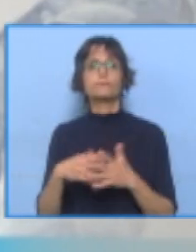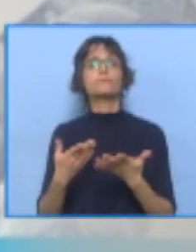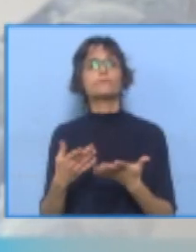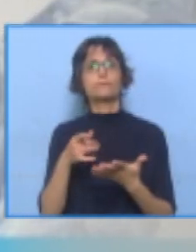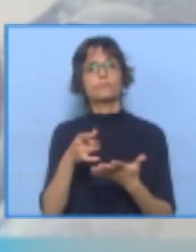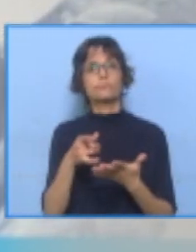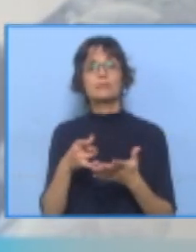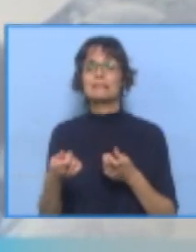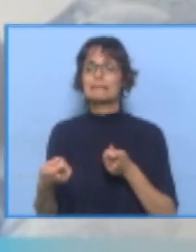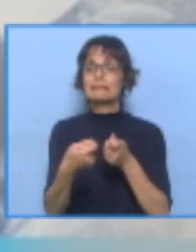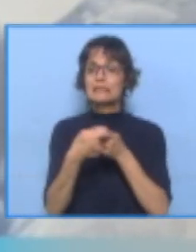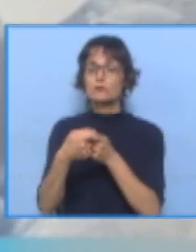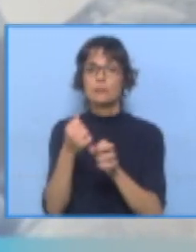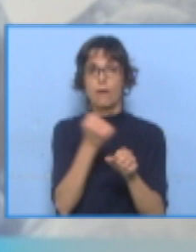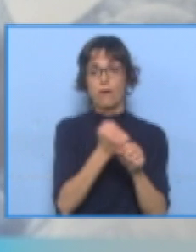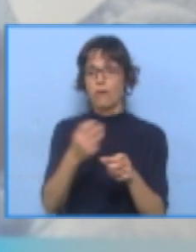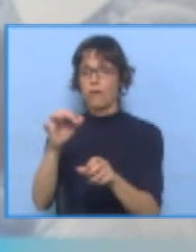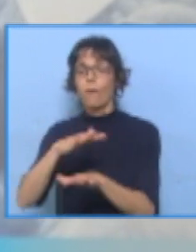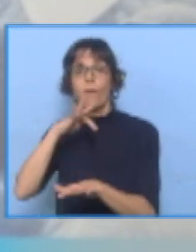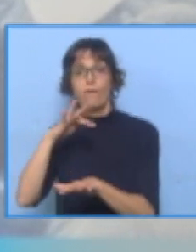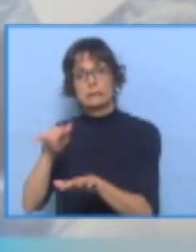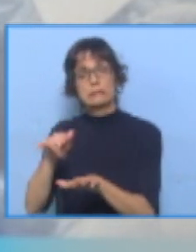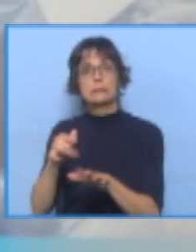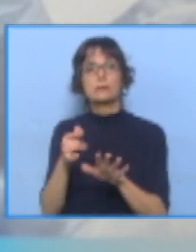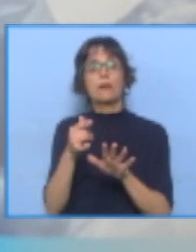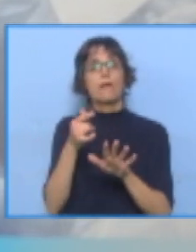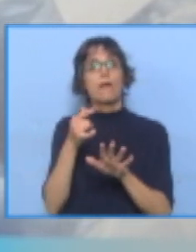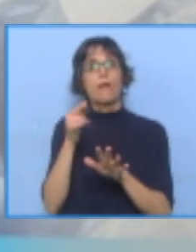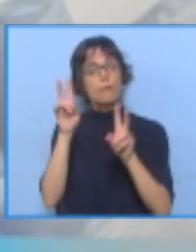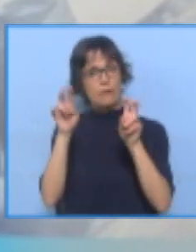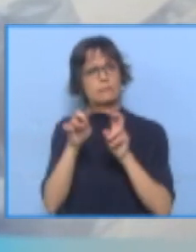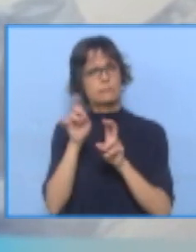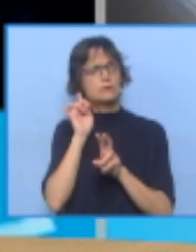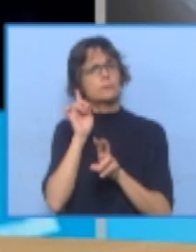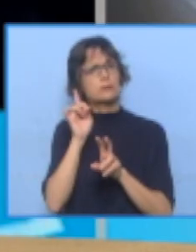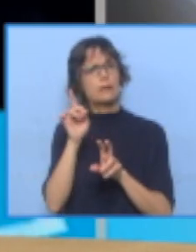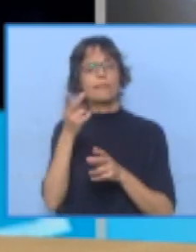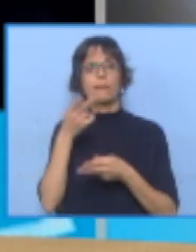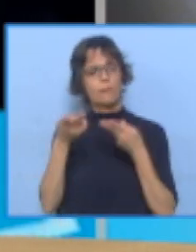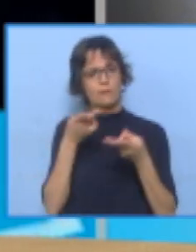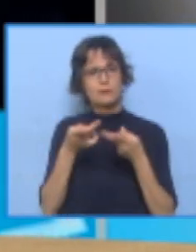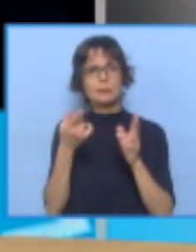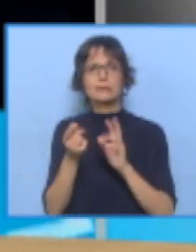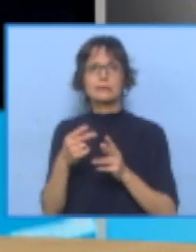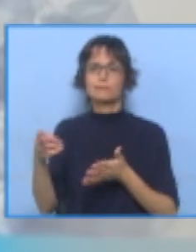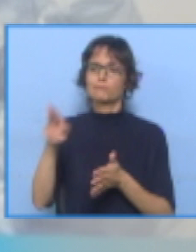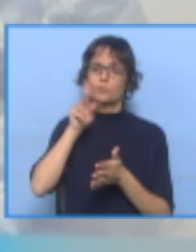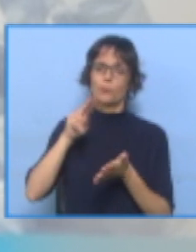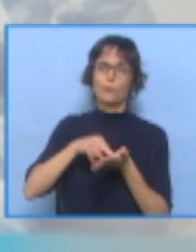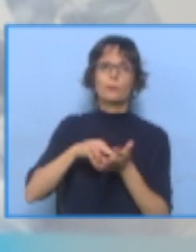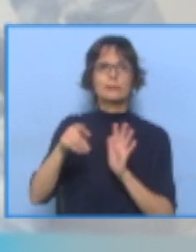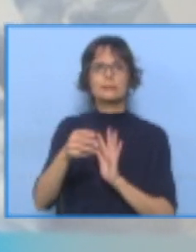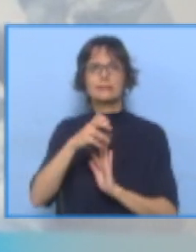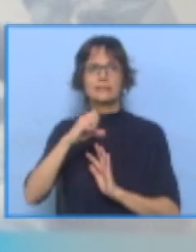Conciliação família-trabalho, um tema que analisamos agora com Graça Franco, diretora de Informação da Renascença. Boa tarde. Olá, boa tarde. Obrigado, Graça, por estar